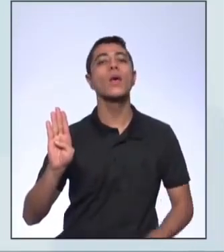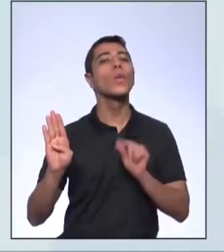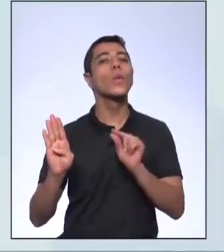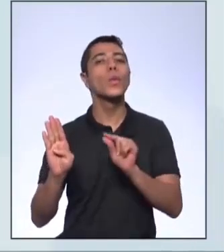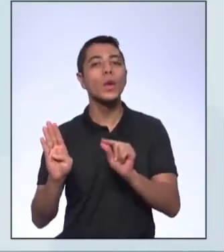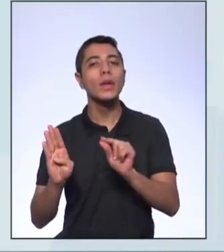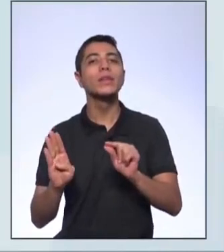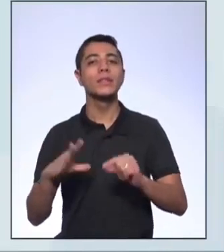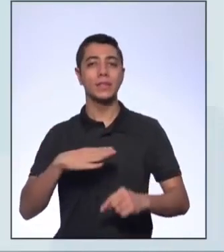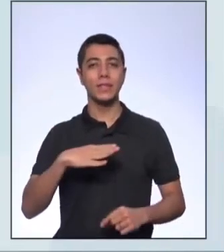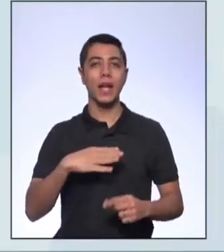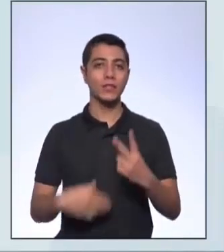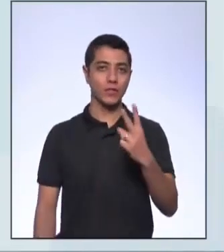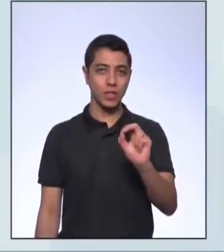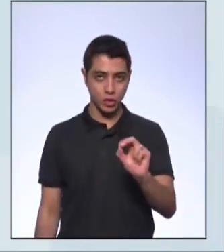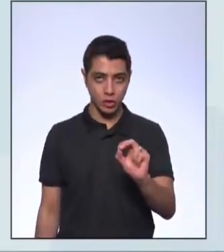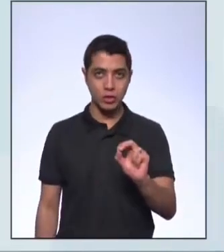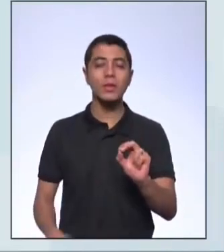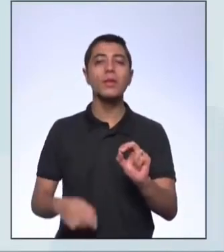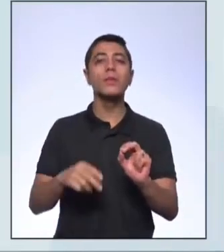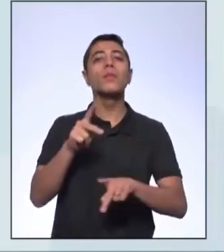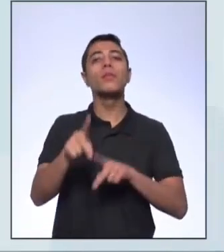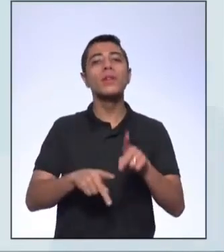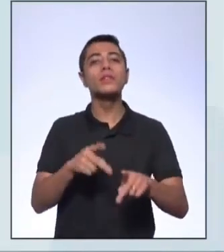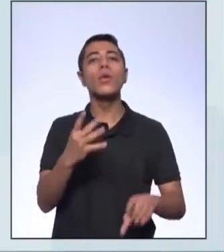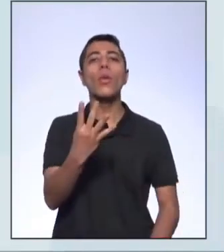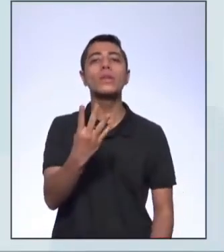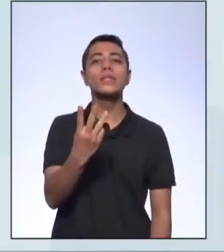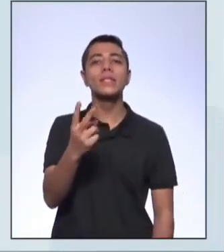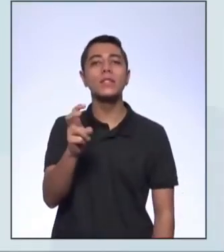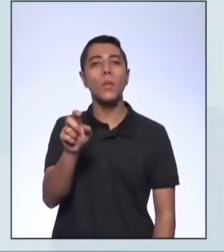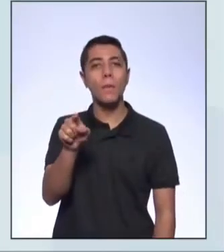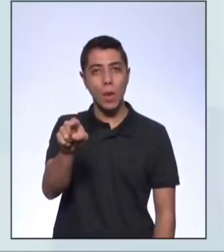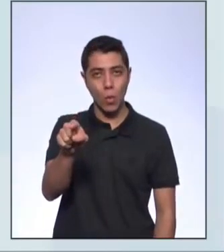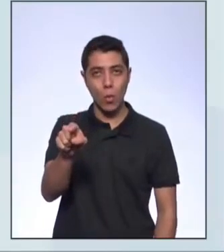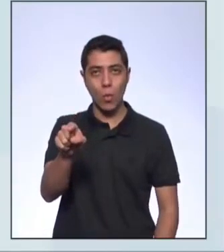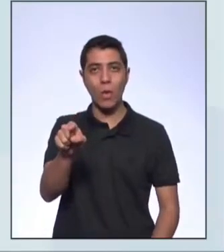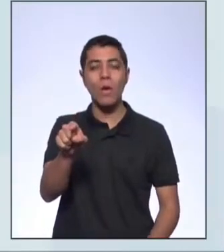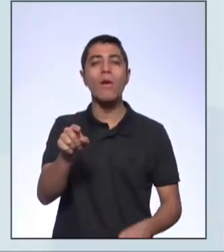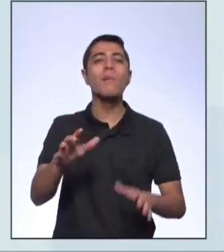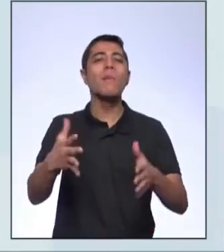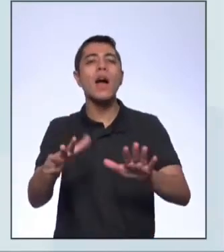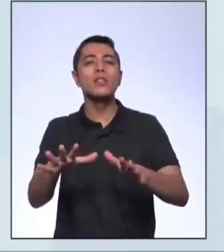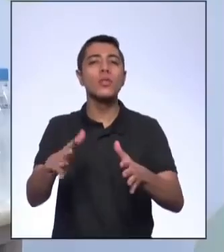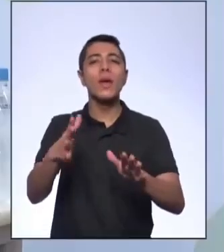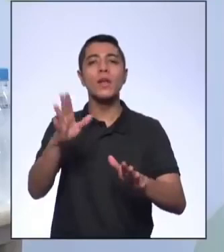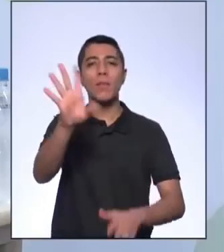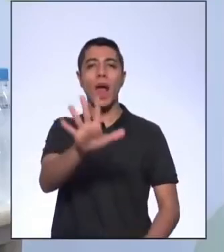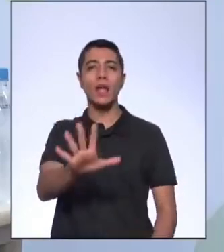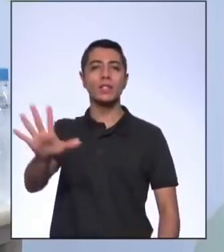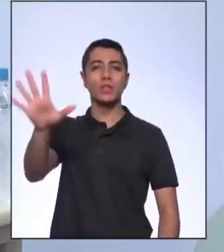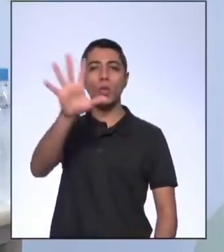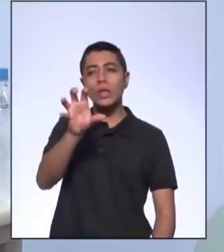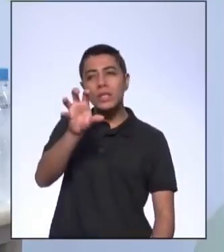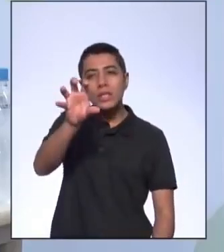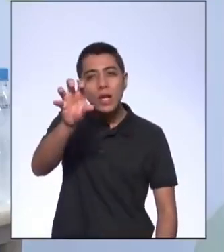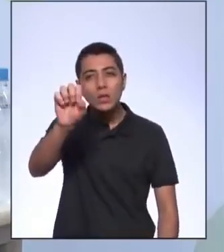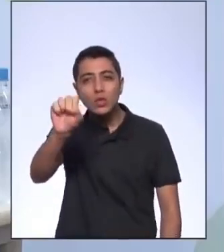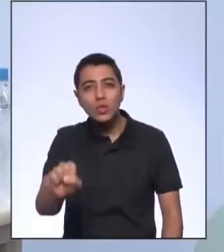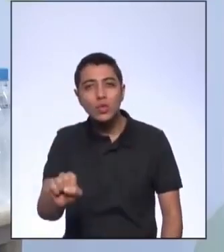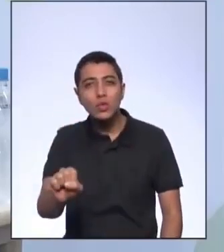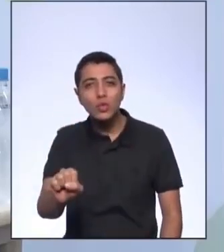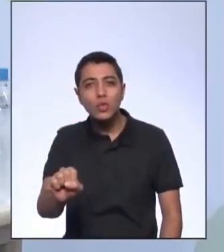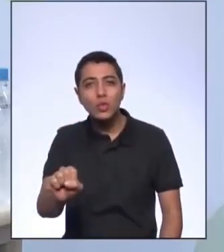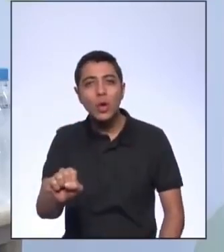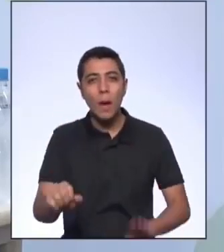435 mil habitantes mais presente no centro-sul tá então essa cidades aí que aparece na letra B